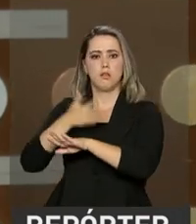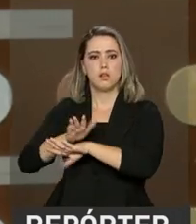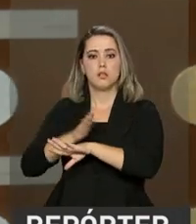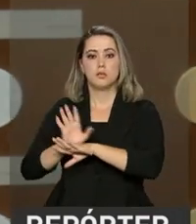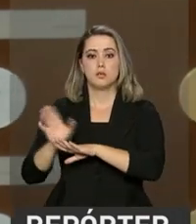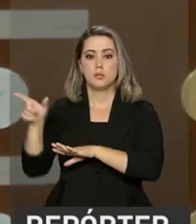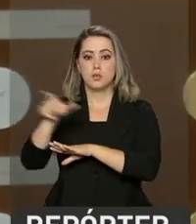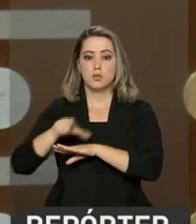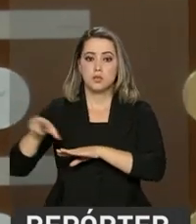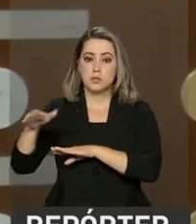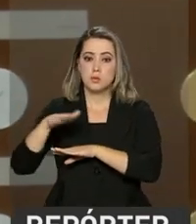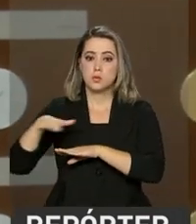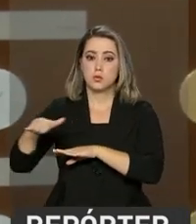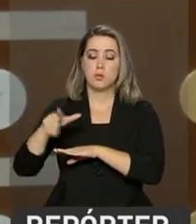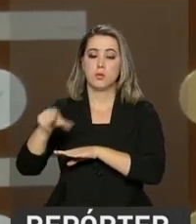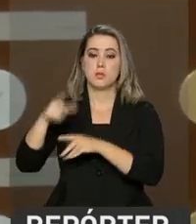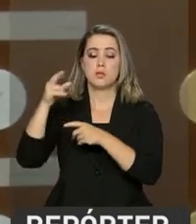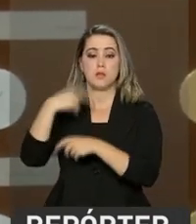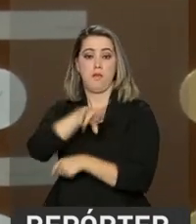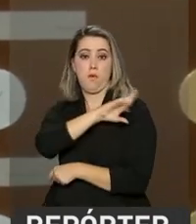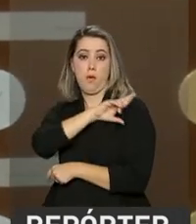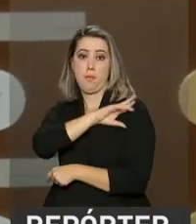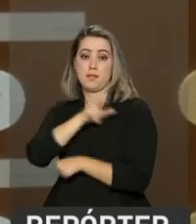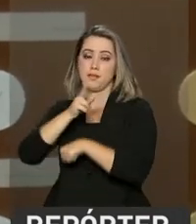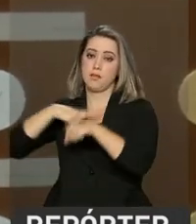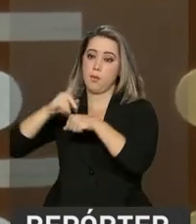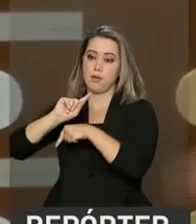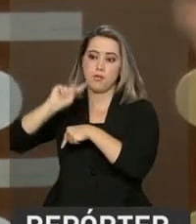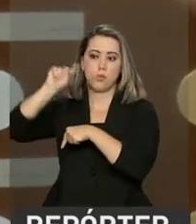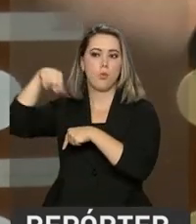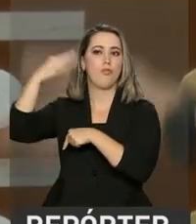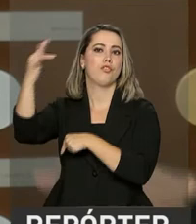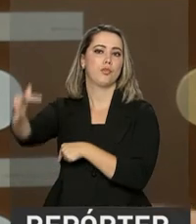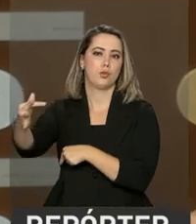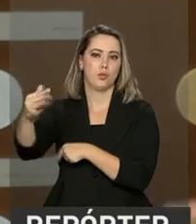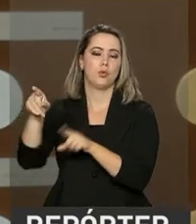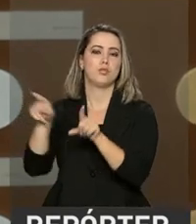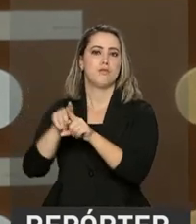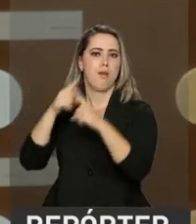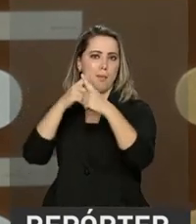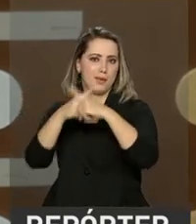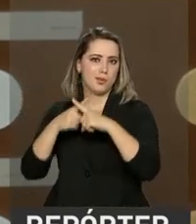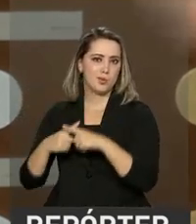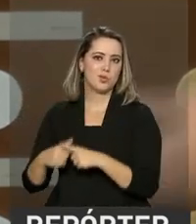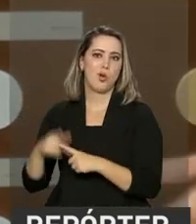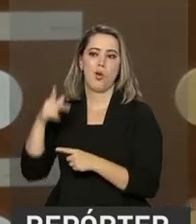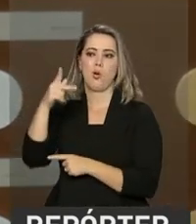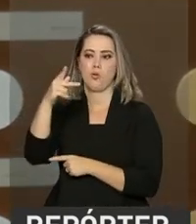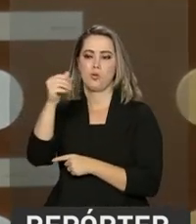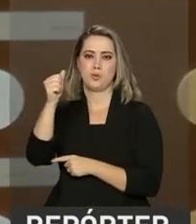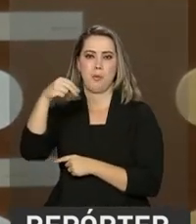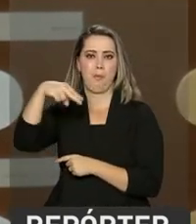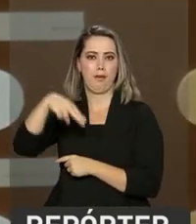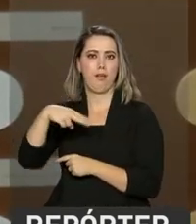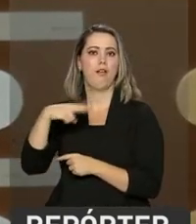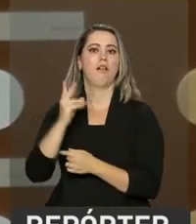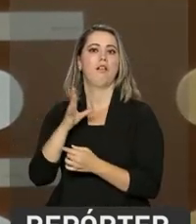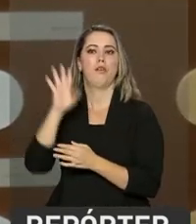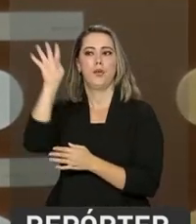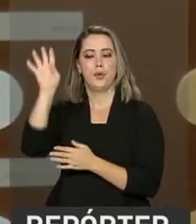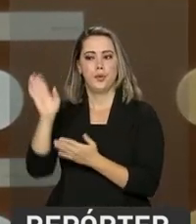representar o país nas próximas olimpíadas mas também nos jogos pan americanos também no calendário mundial